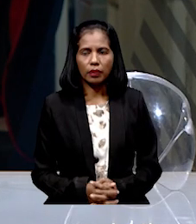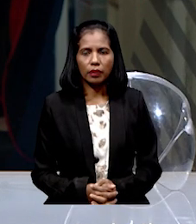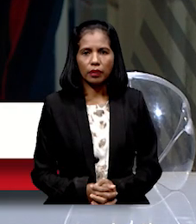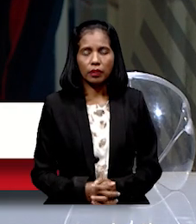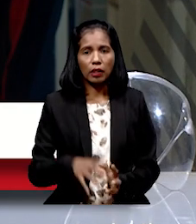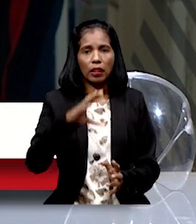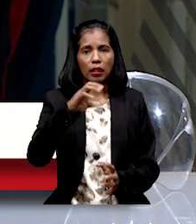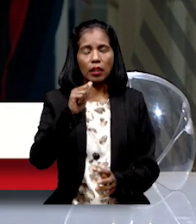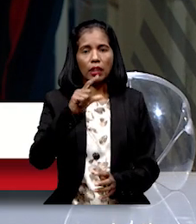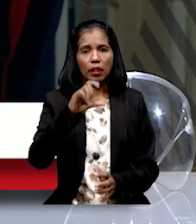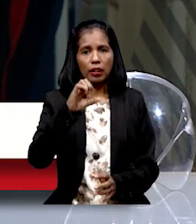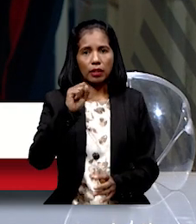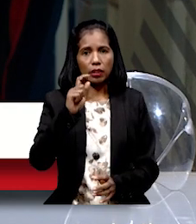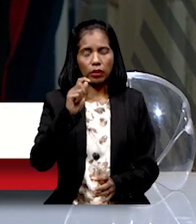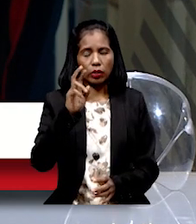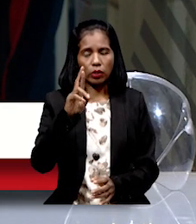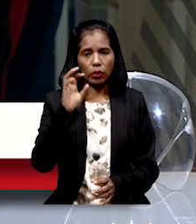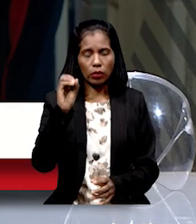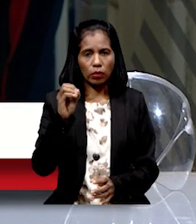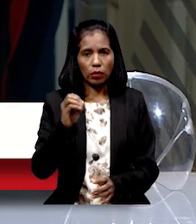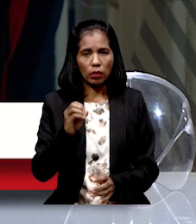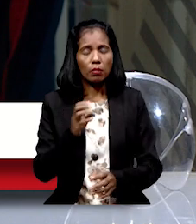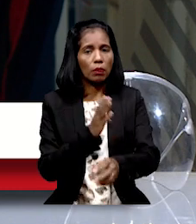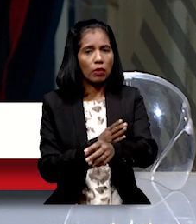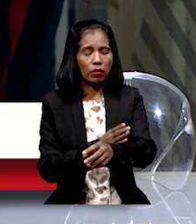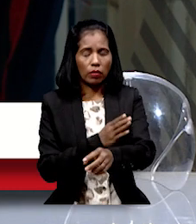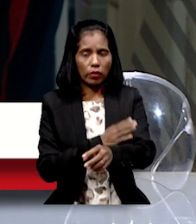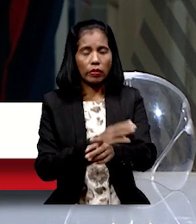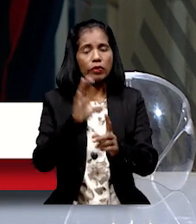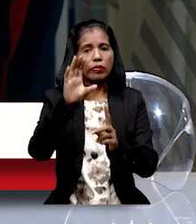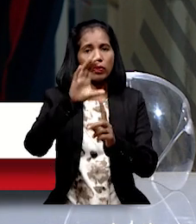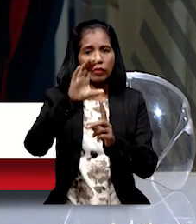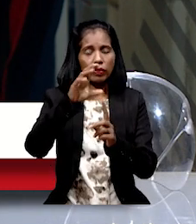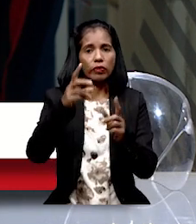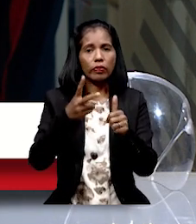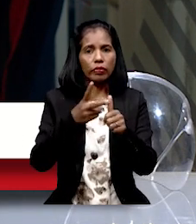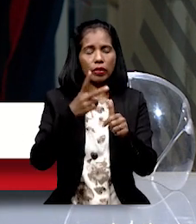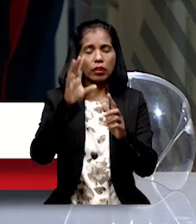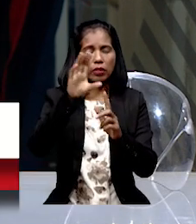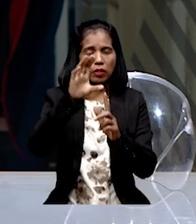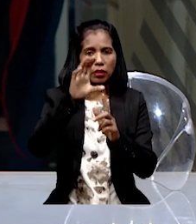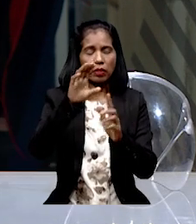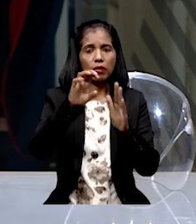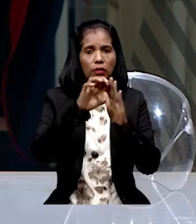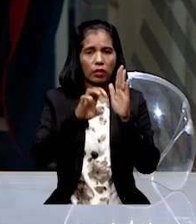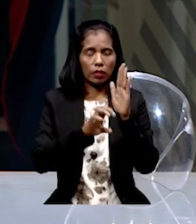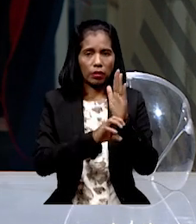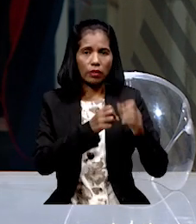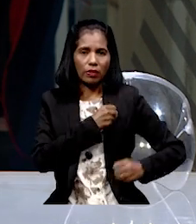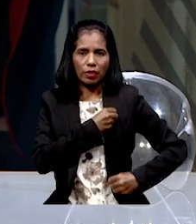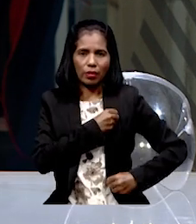Calistro Santos Coliati, promovido ba vice-chefe Estado-Maior-General FFDTL.